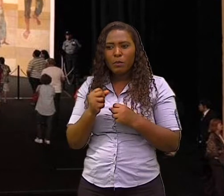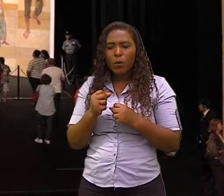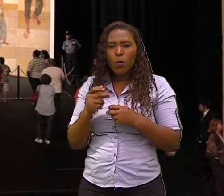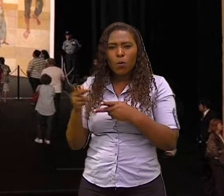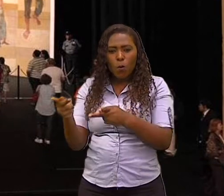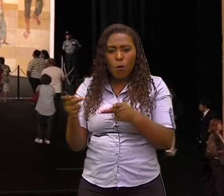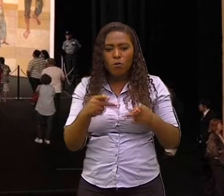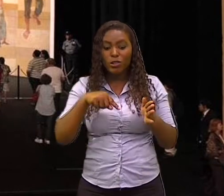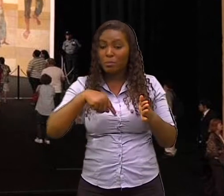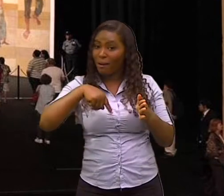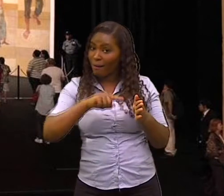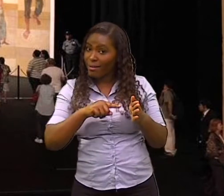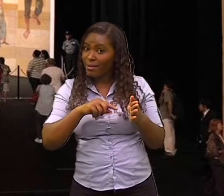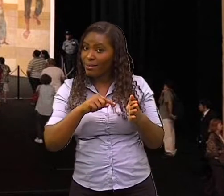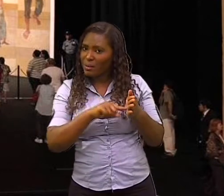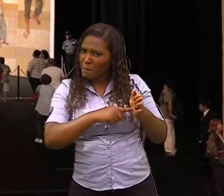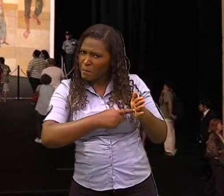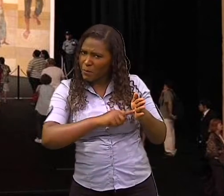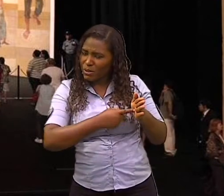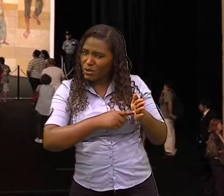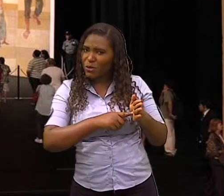e ele falece nesse ano, no ano de